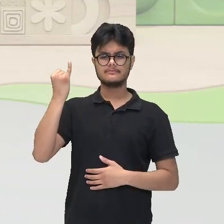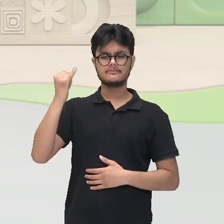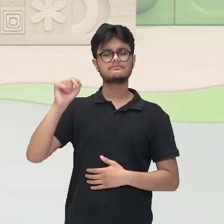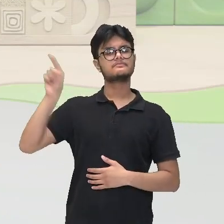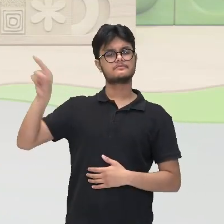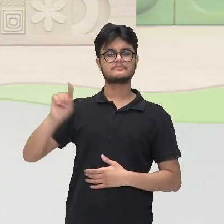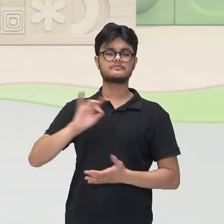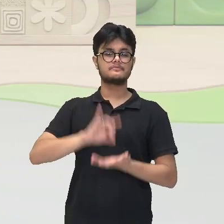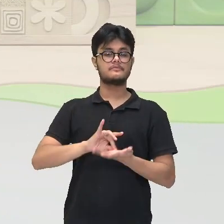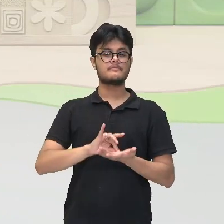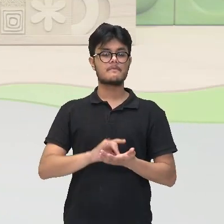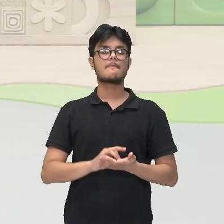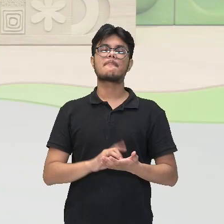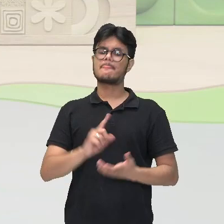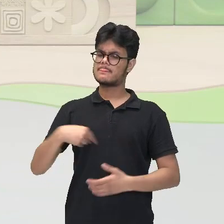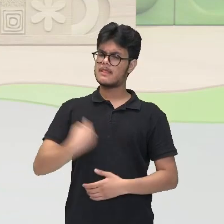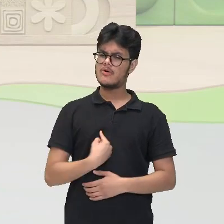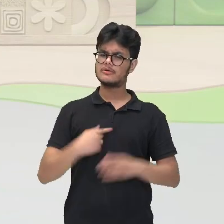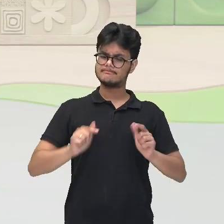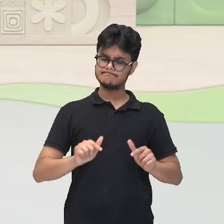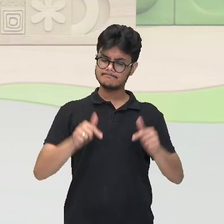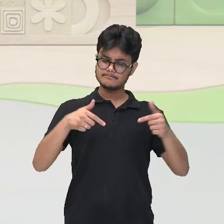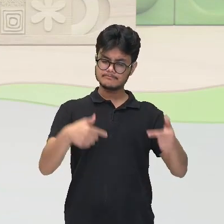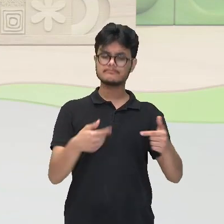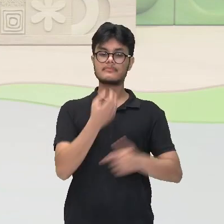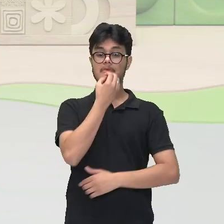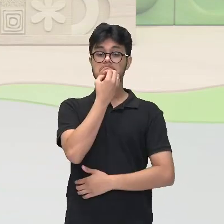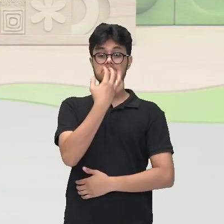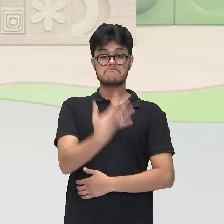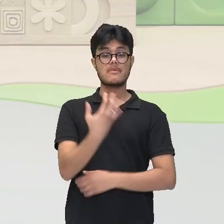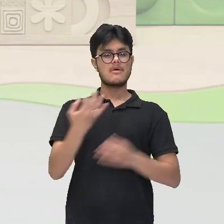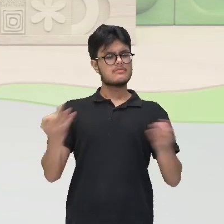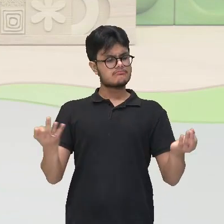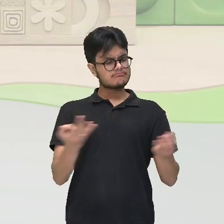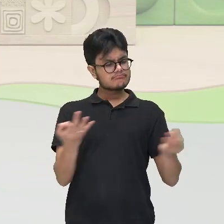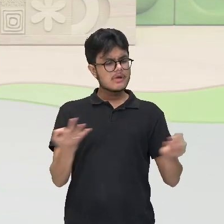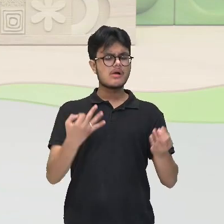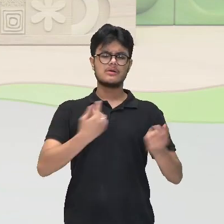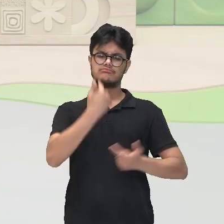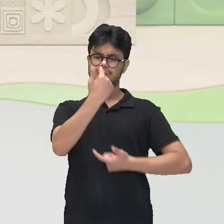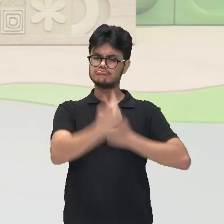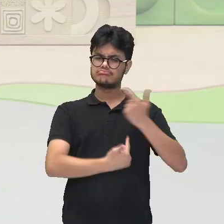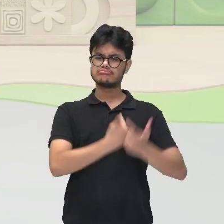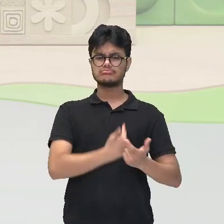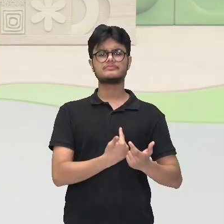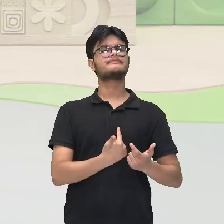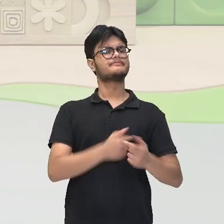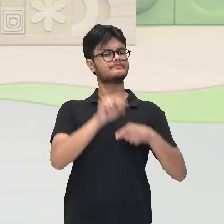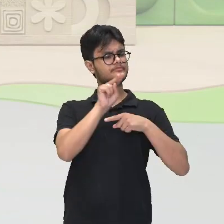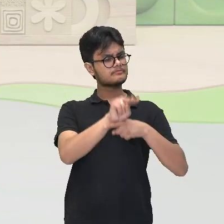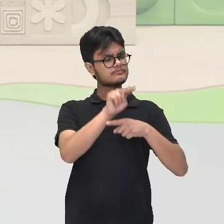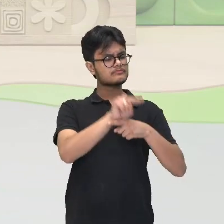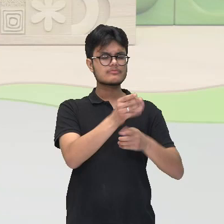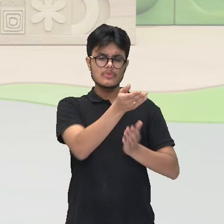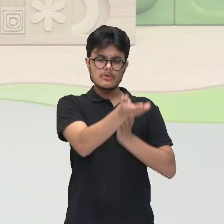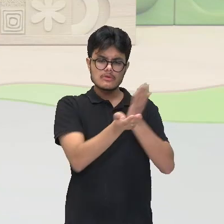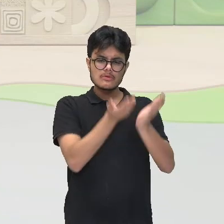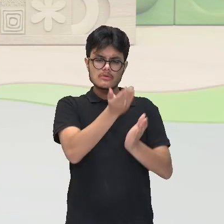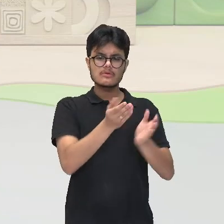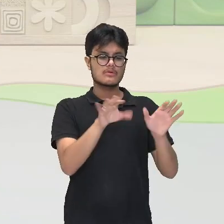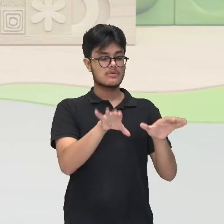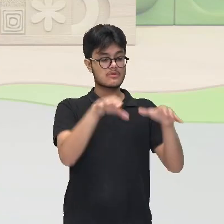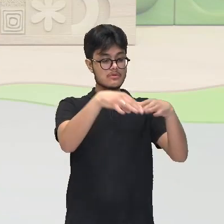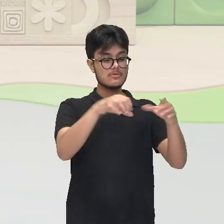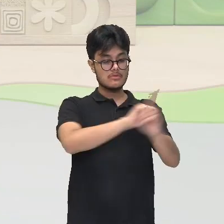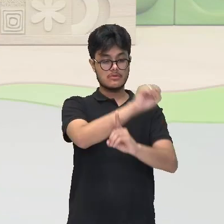que o trabalho vem sendo muito bem realizado, né? Tanto que a gente já sabe que o mês